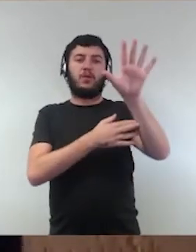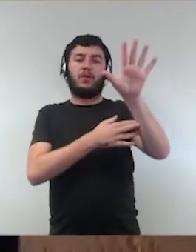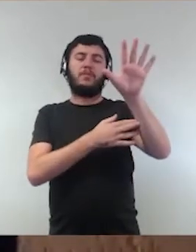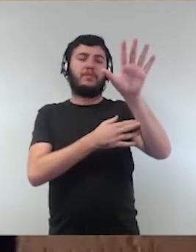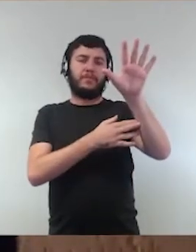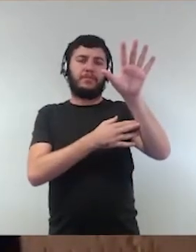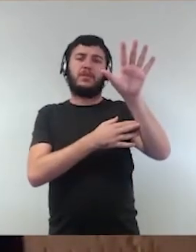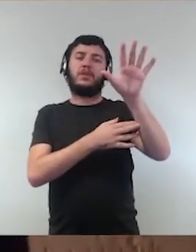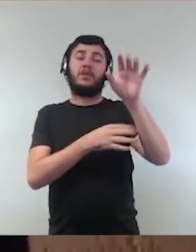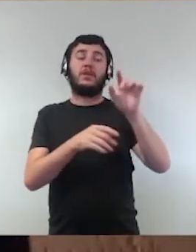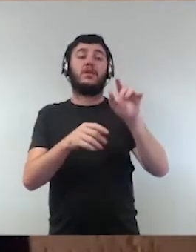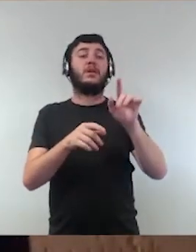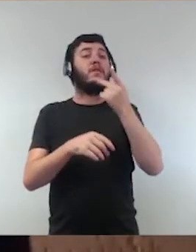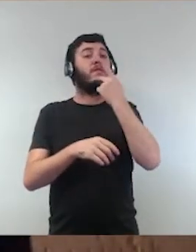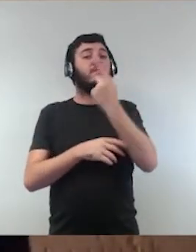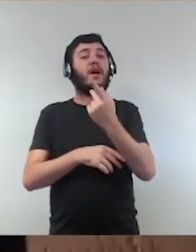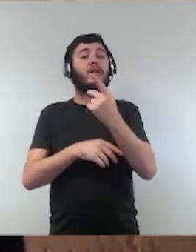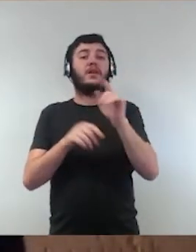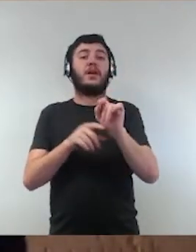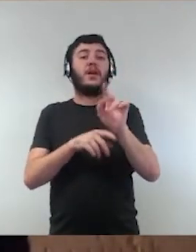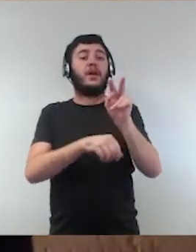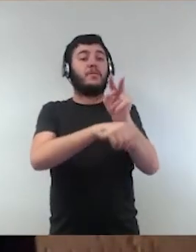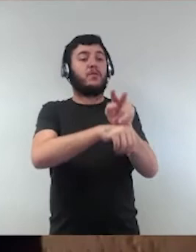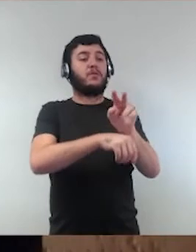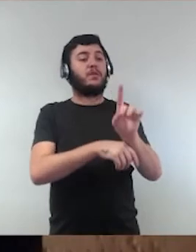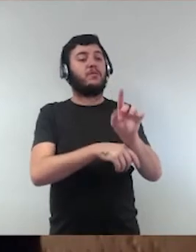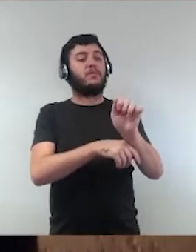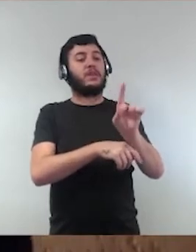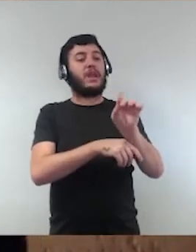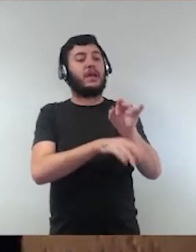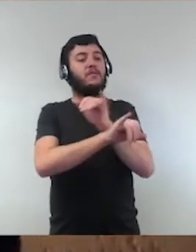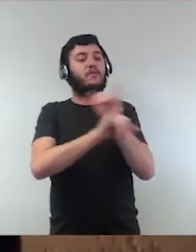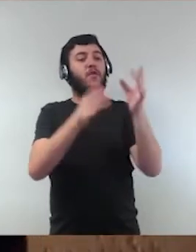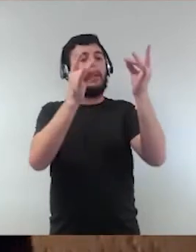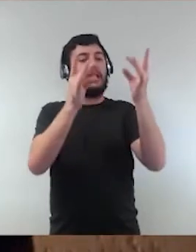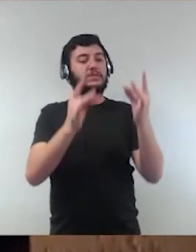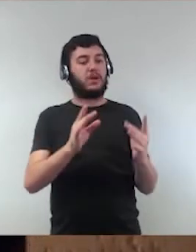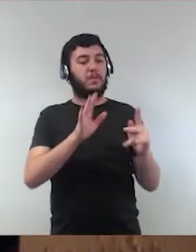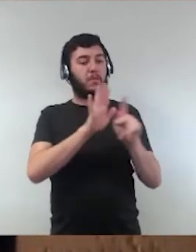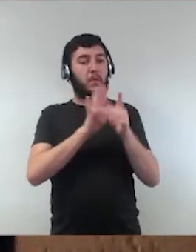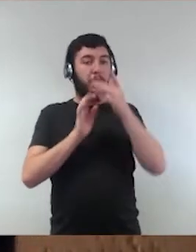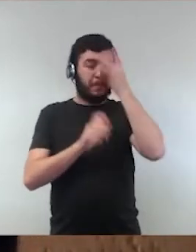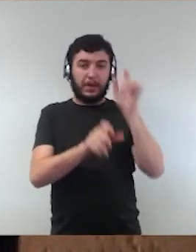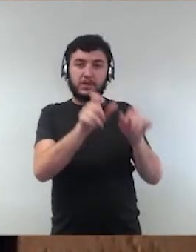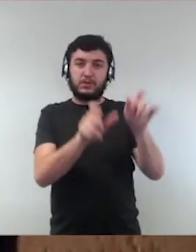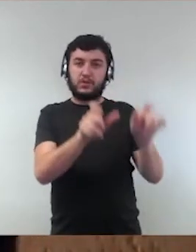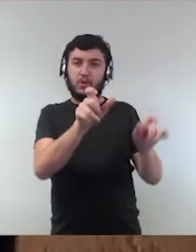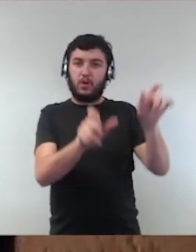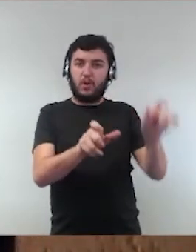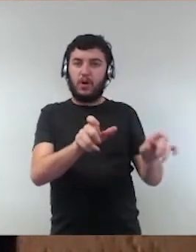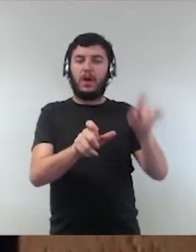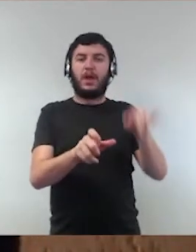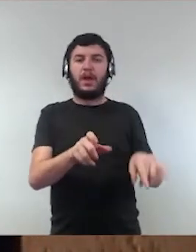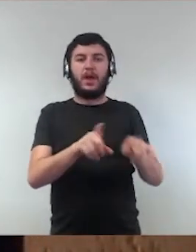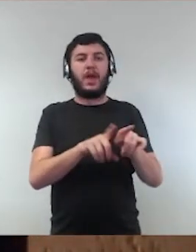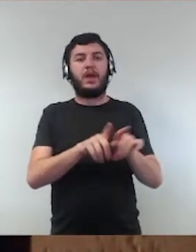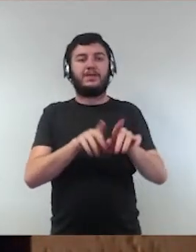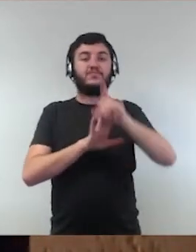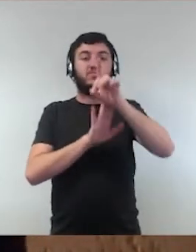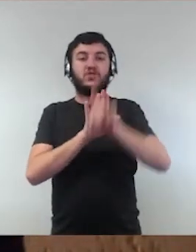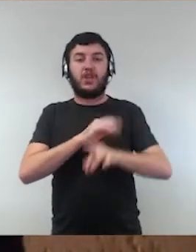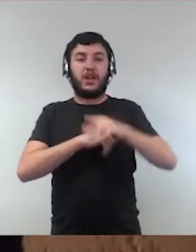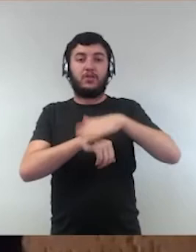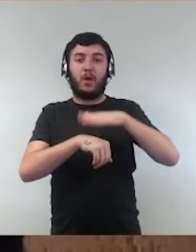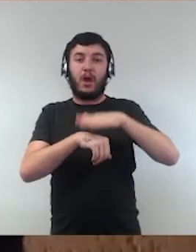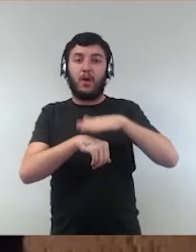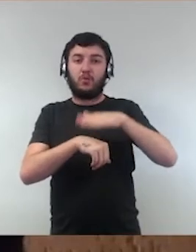considerou a proteção de dados pessoais como um direito autônomo. Afirmou que o direito fundamental à